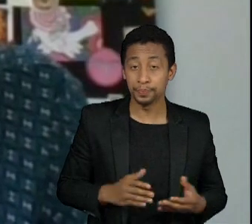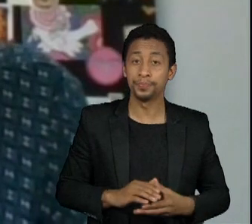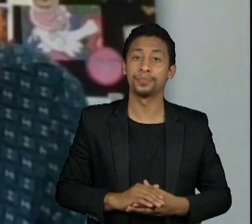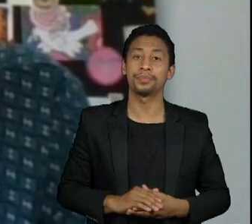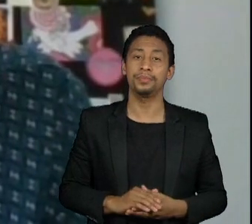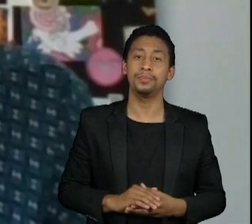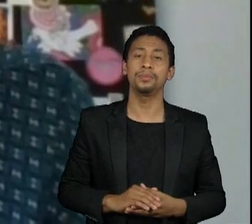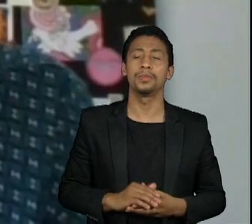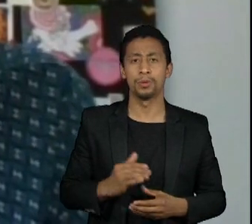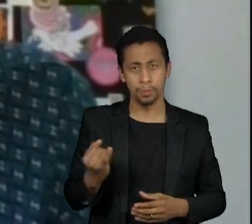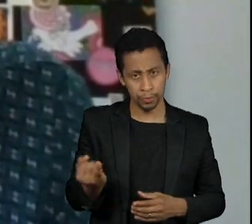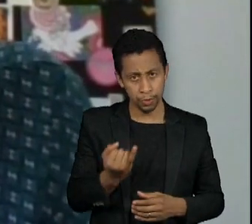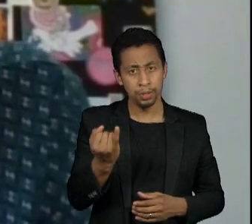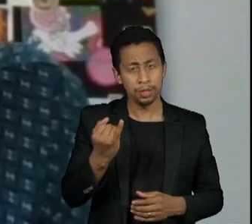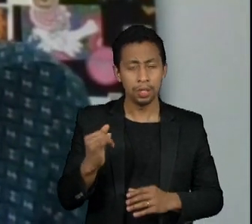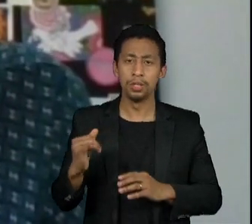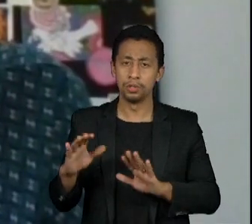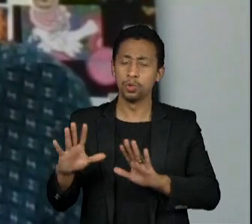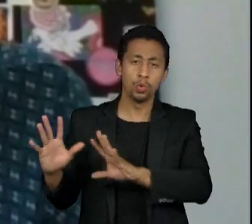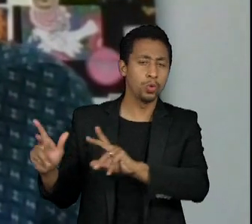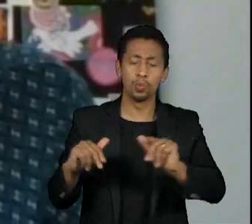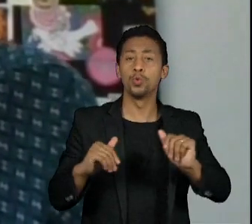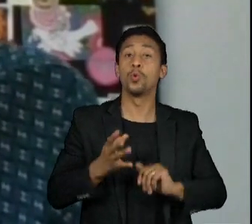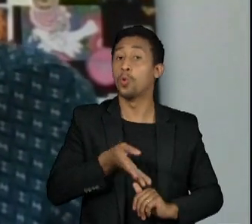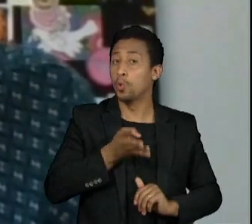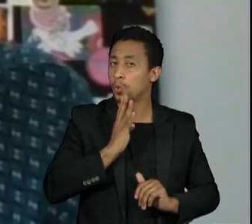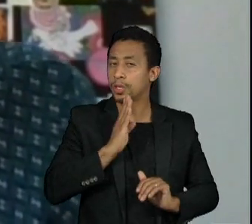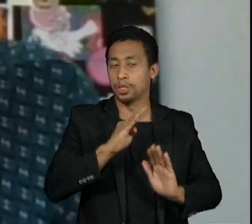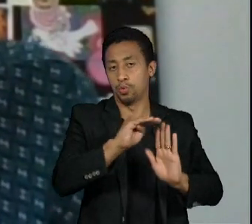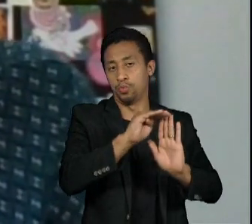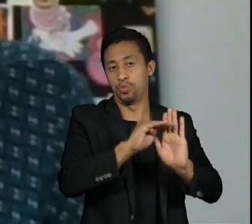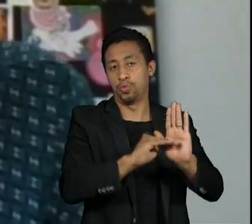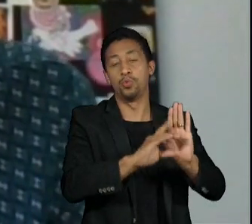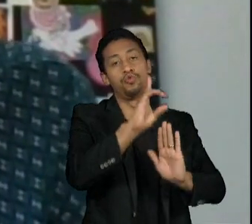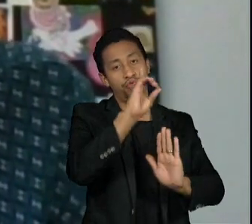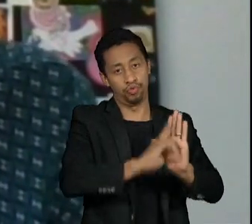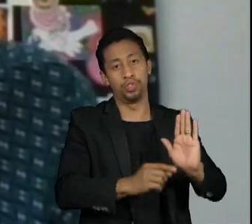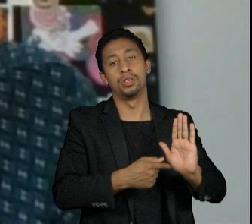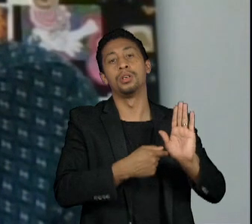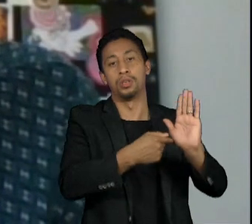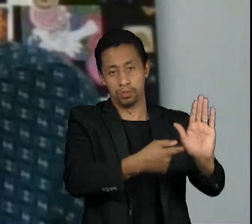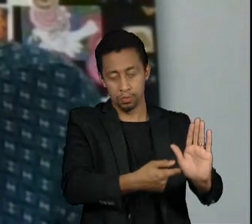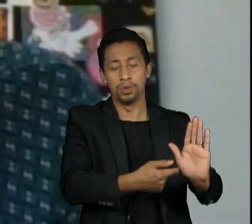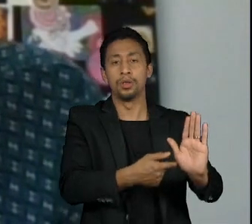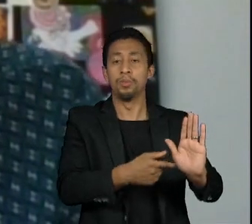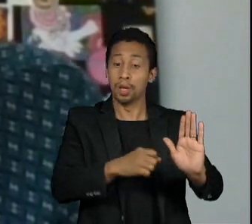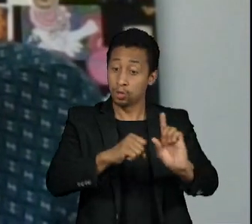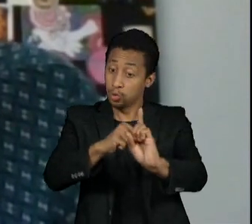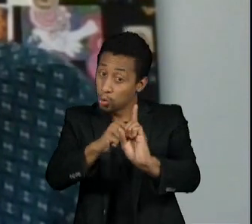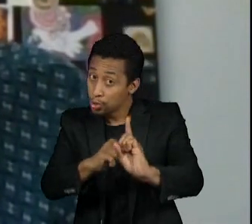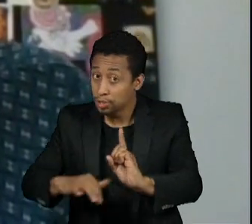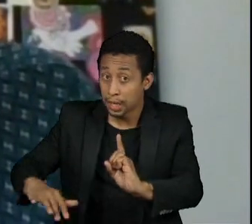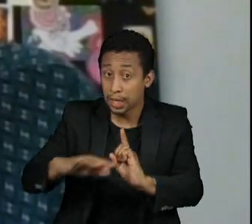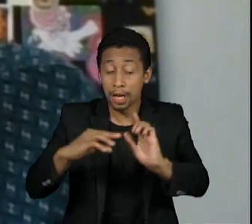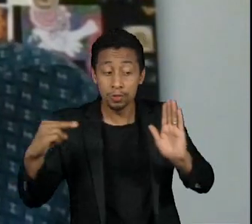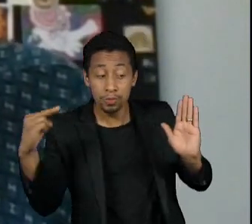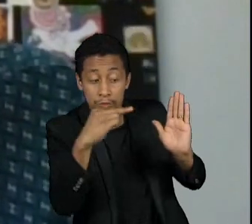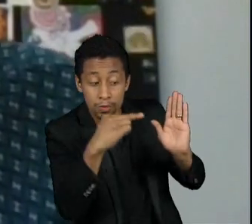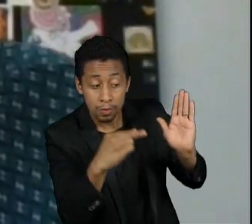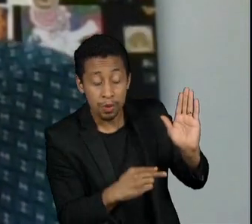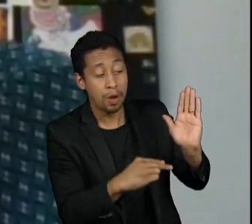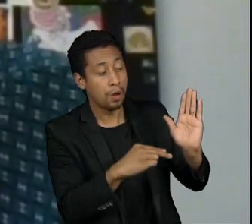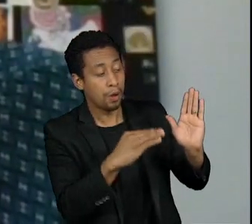ter em conta todos esses direitos como um grande leque que a gente precisa atuar como sociedade, como Estado, como